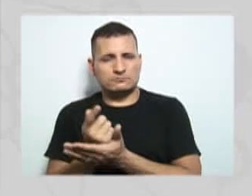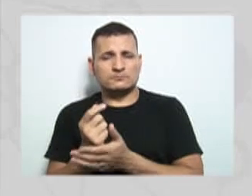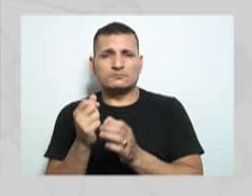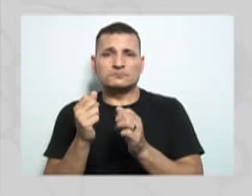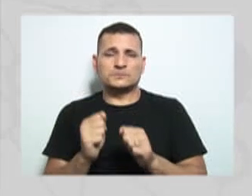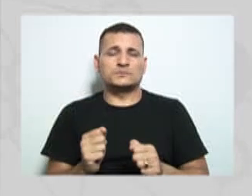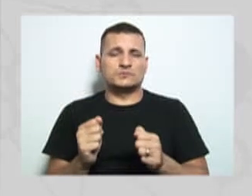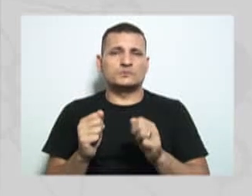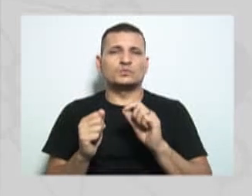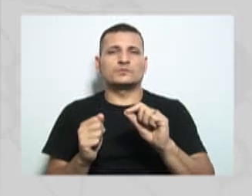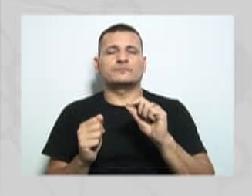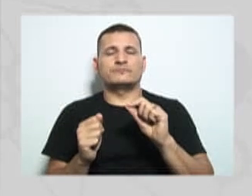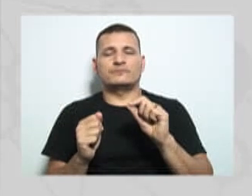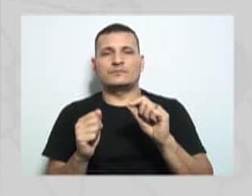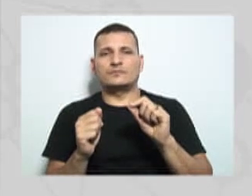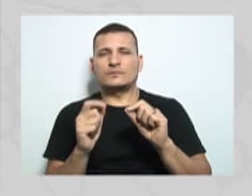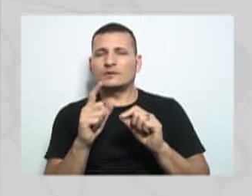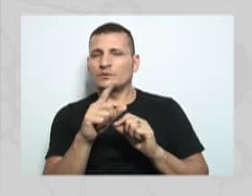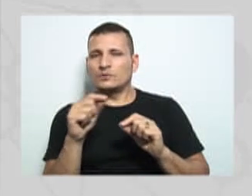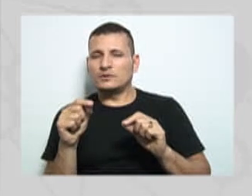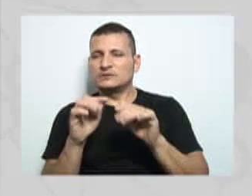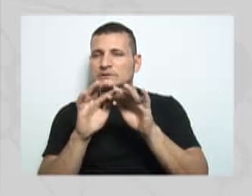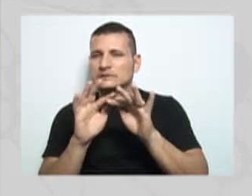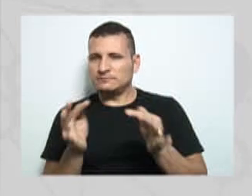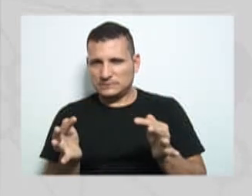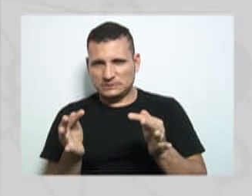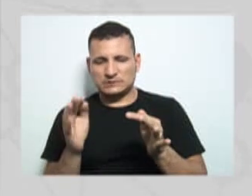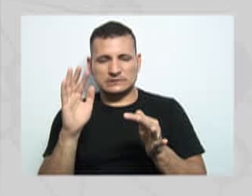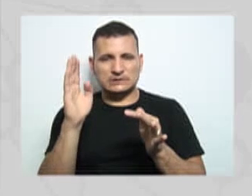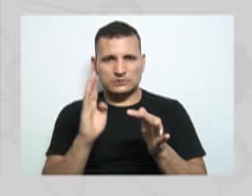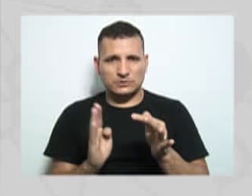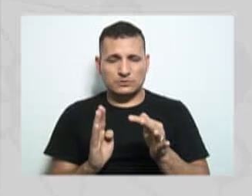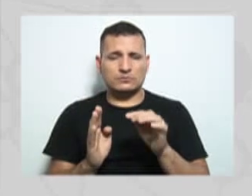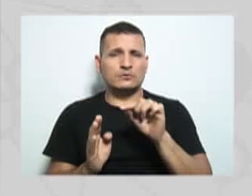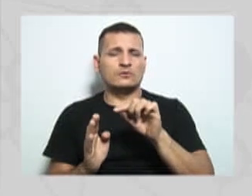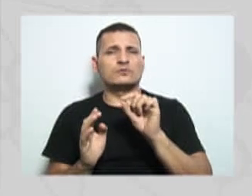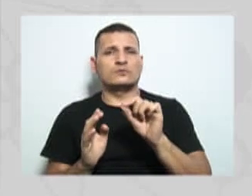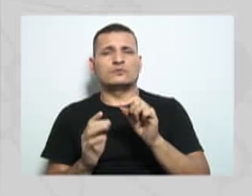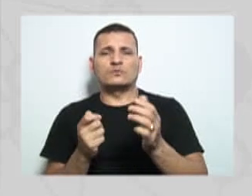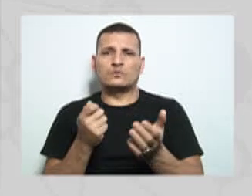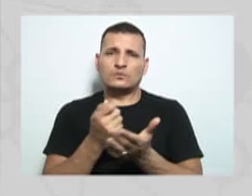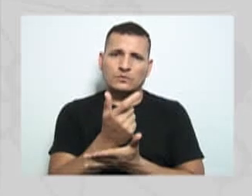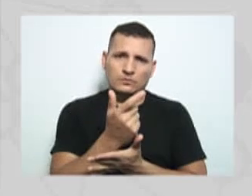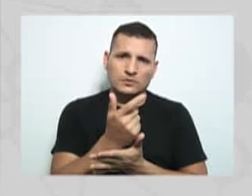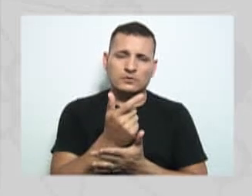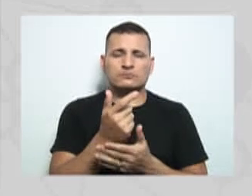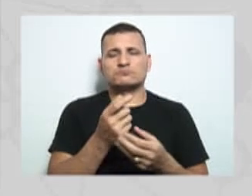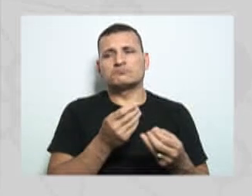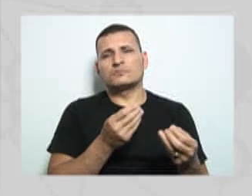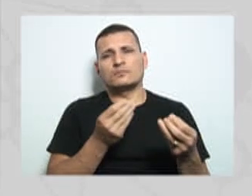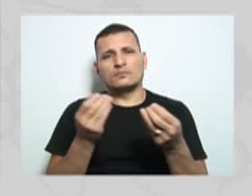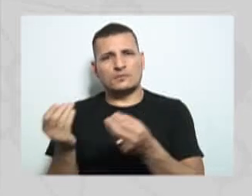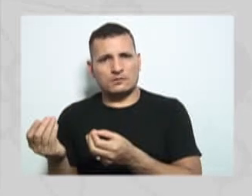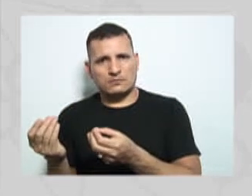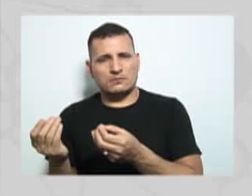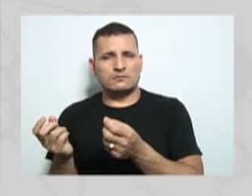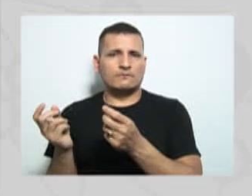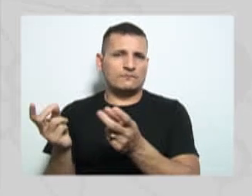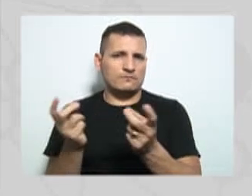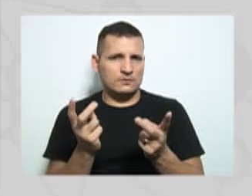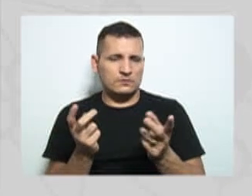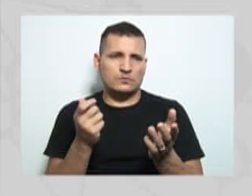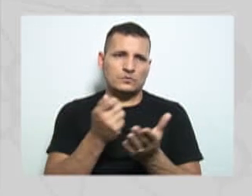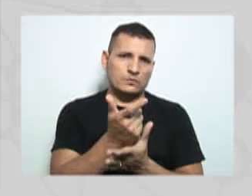nacional, que tenha por objeto, ela compra e fornece bens aos consumidores, eu só compro e vendo